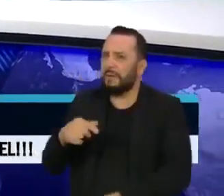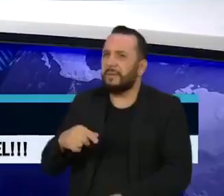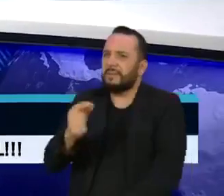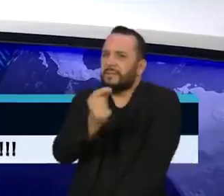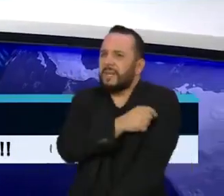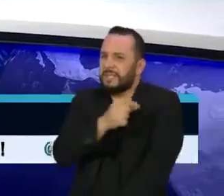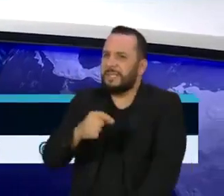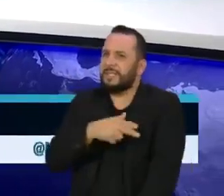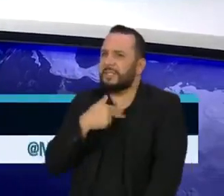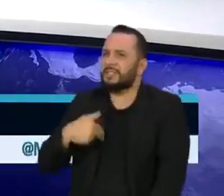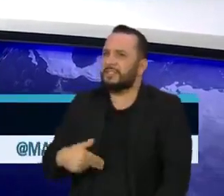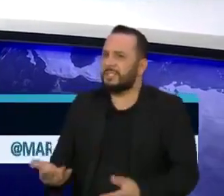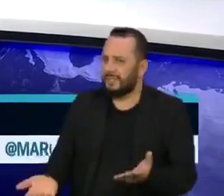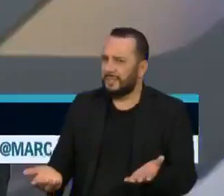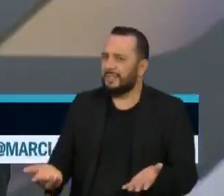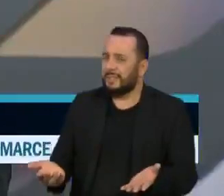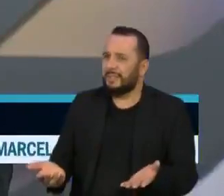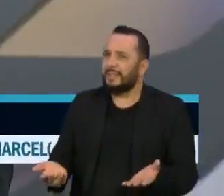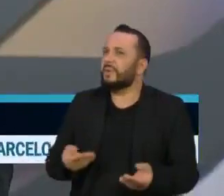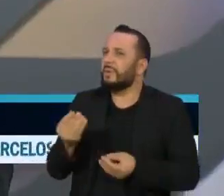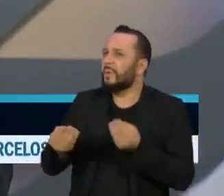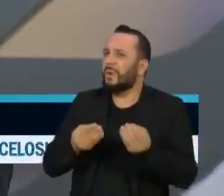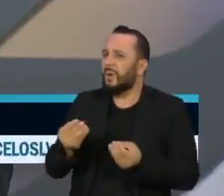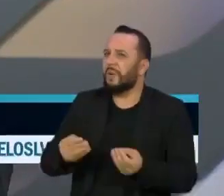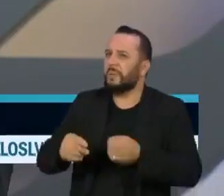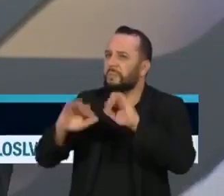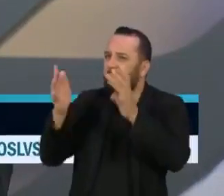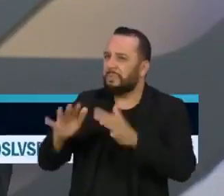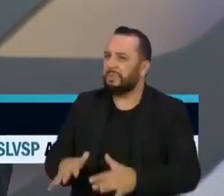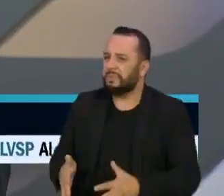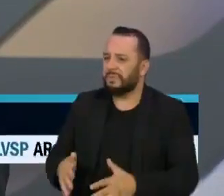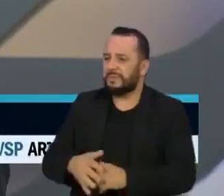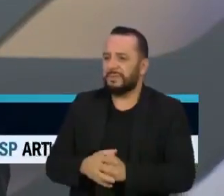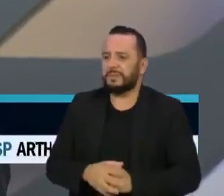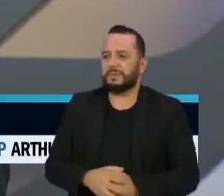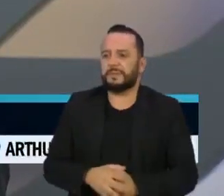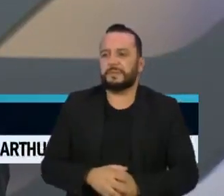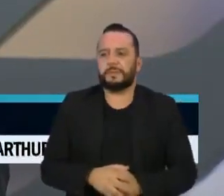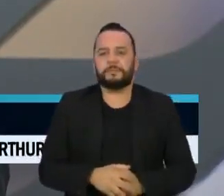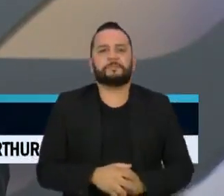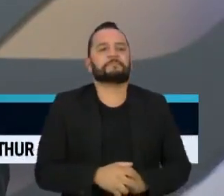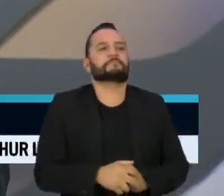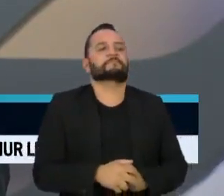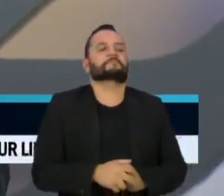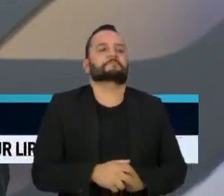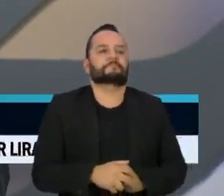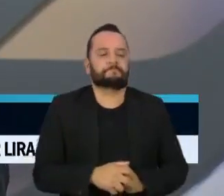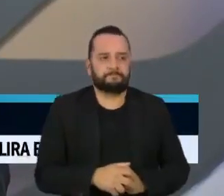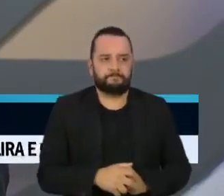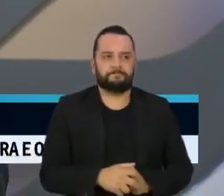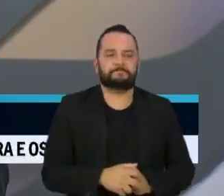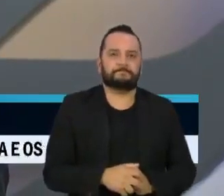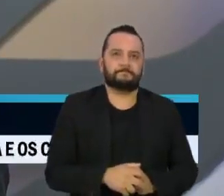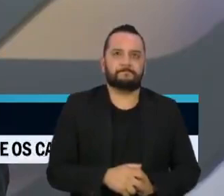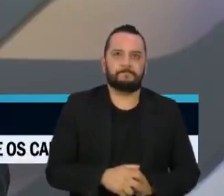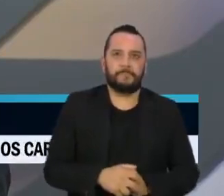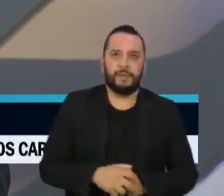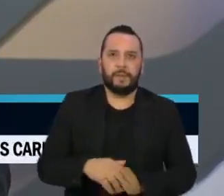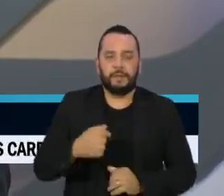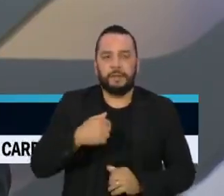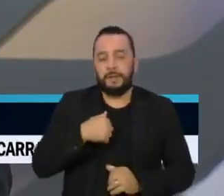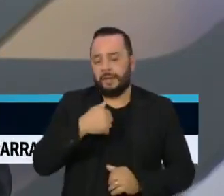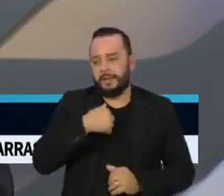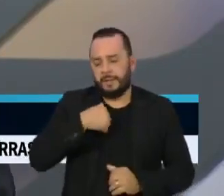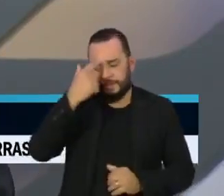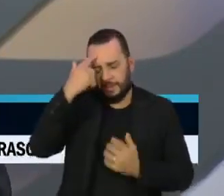de brasileiros e outros tantos que esperam pela vacina. Bom, a construção, eu estou tentando também entender, eu estou num dia